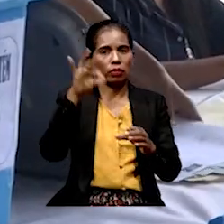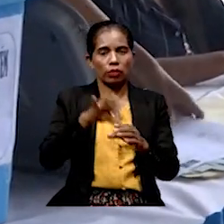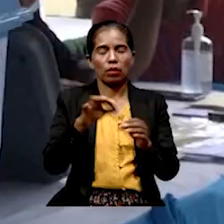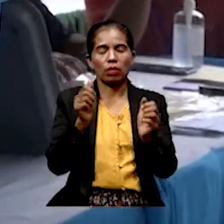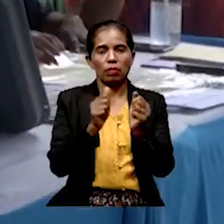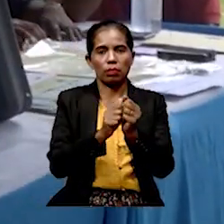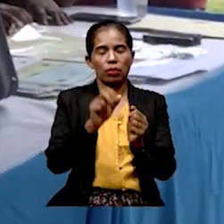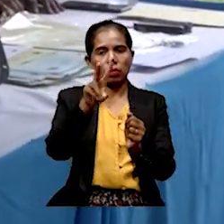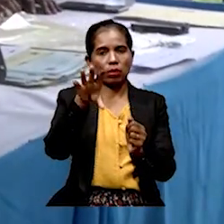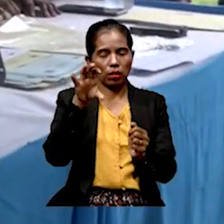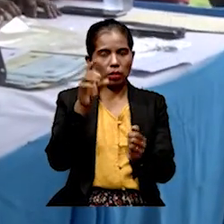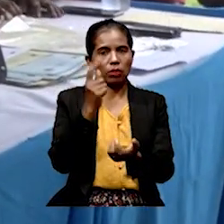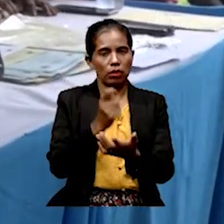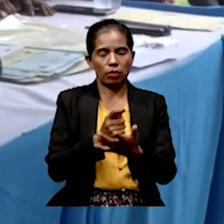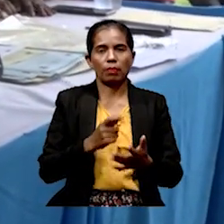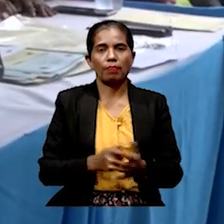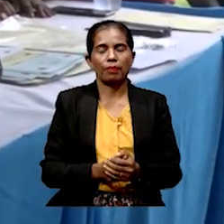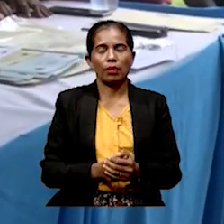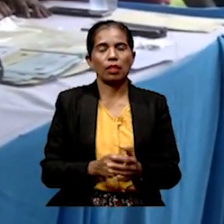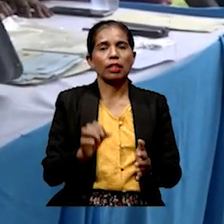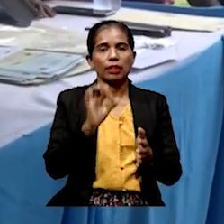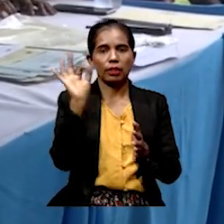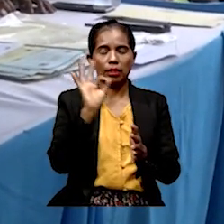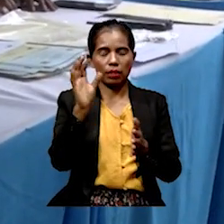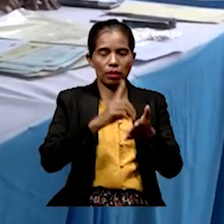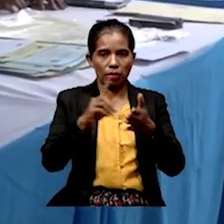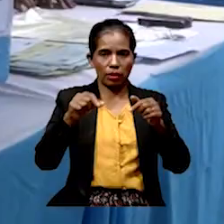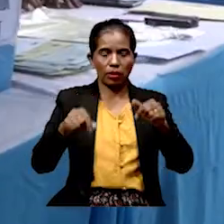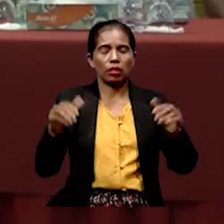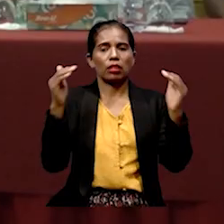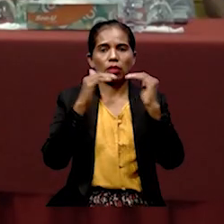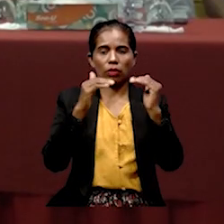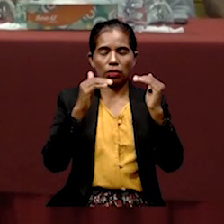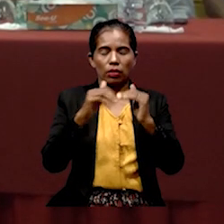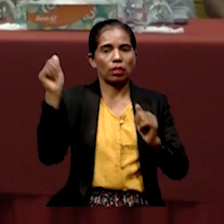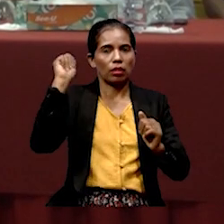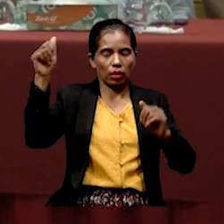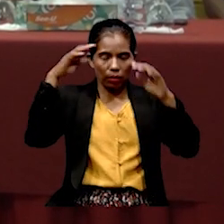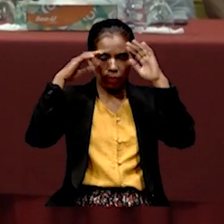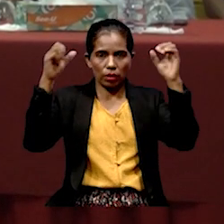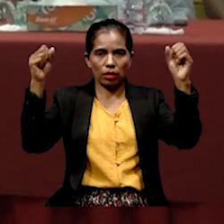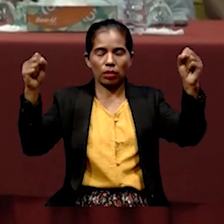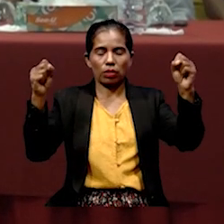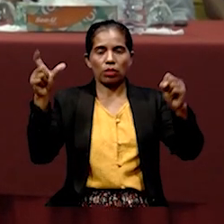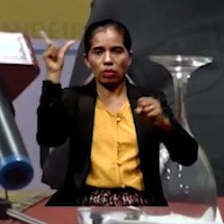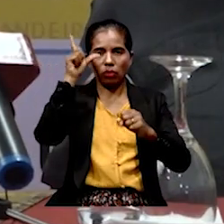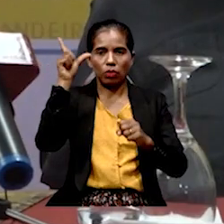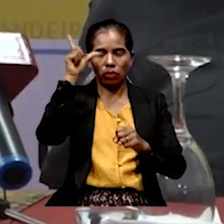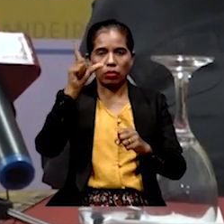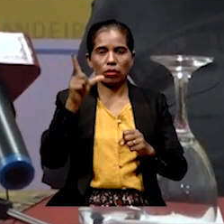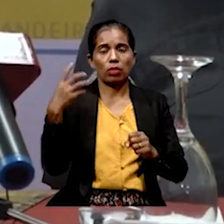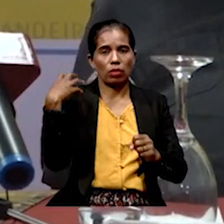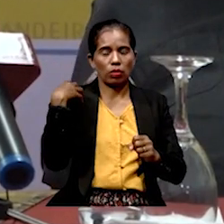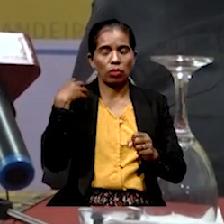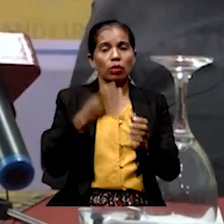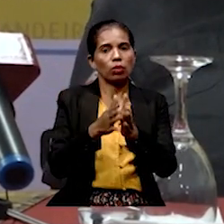ato suraresin. No nesta esta semana, né, e a conferência de imprensa e a sede vitória candidato presidente da República, Francisco Guterres Lolo,